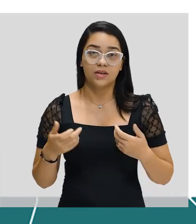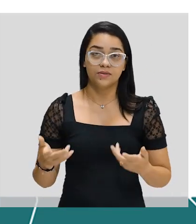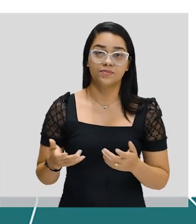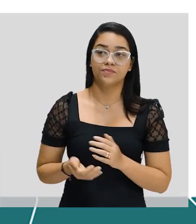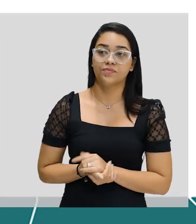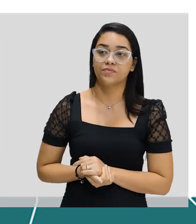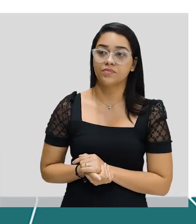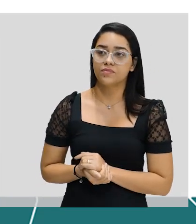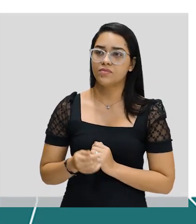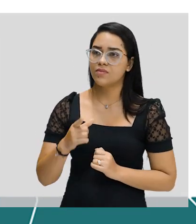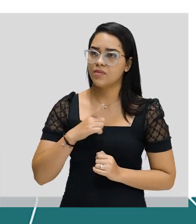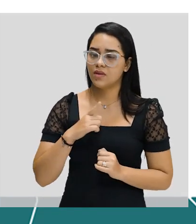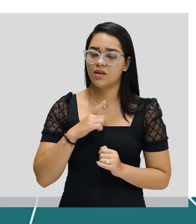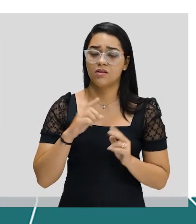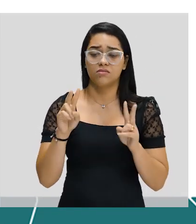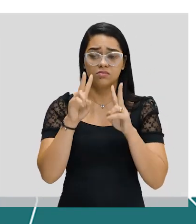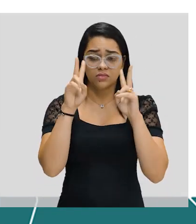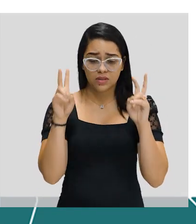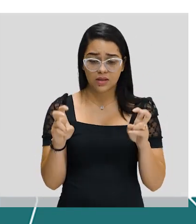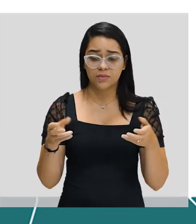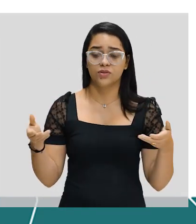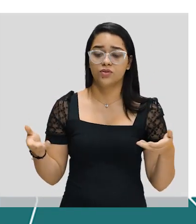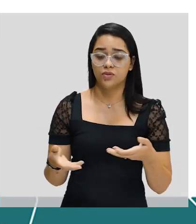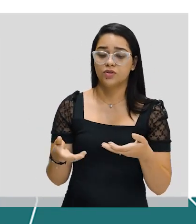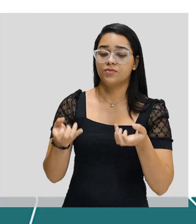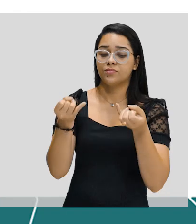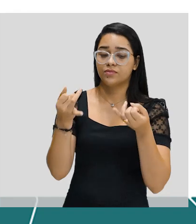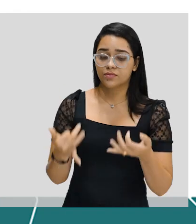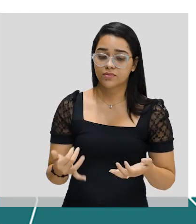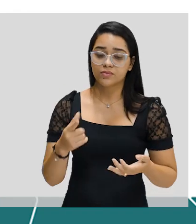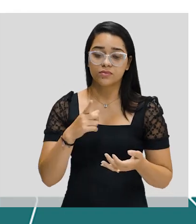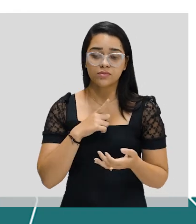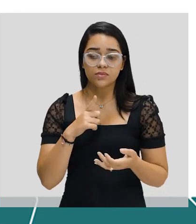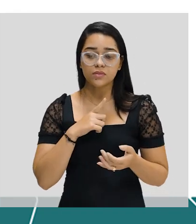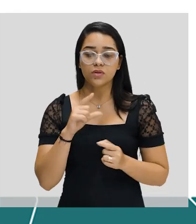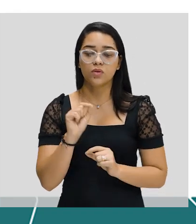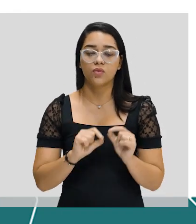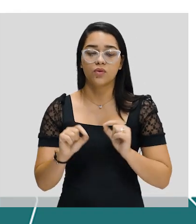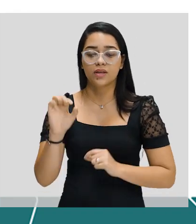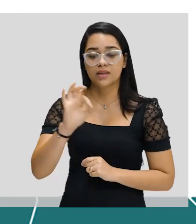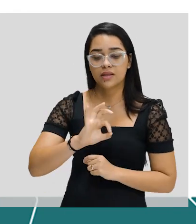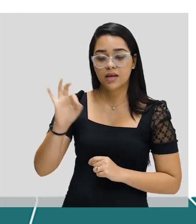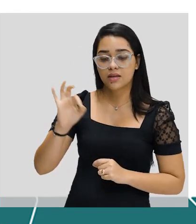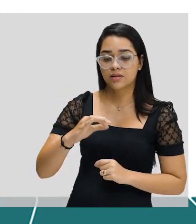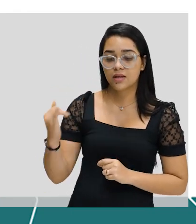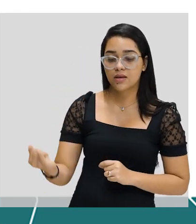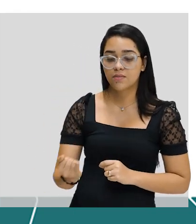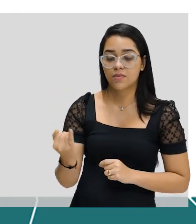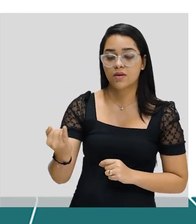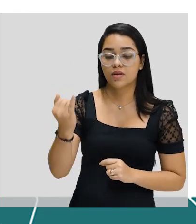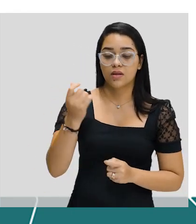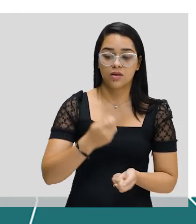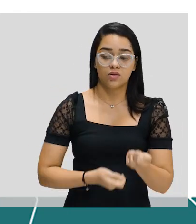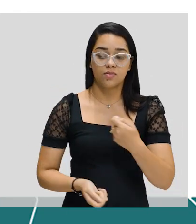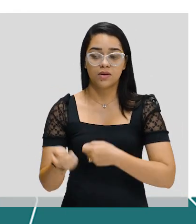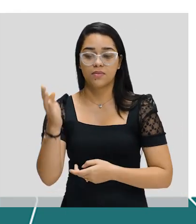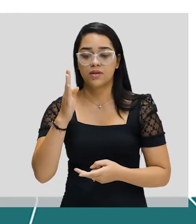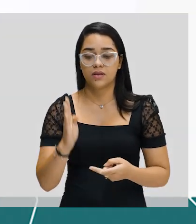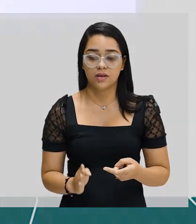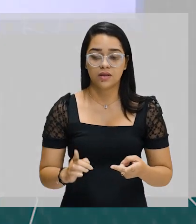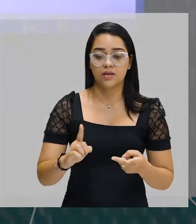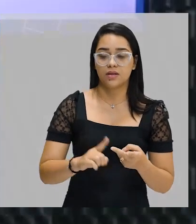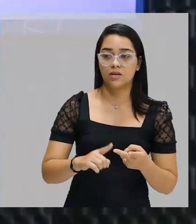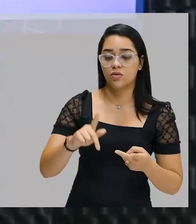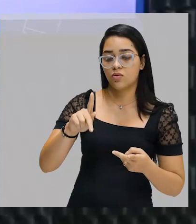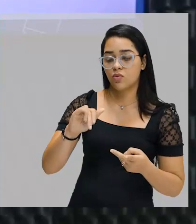tá? Temática extremamente atual. Vamos falar aí sobre dados importantes da economia brasileira, acerca